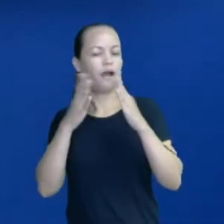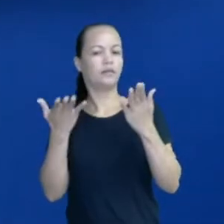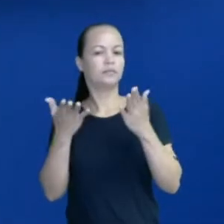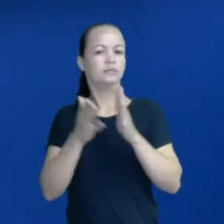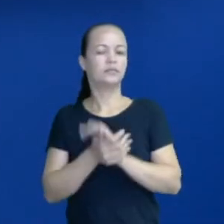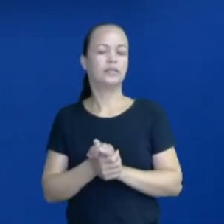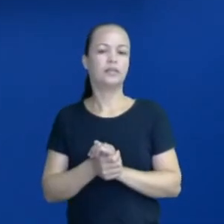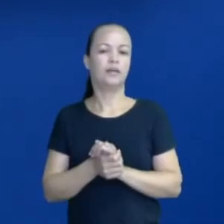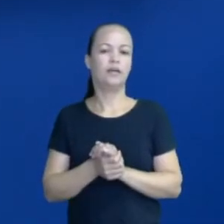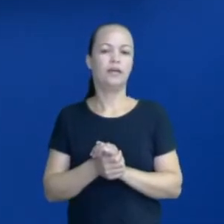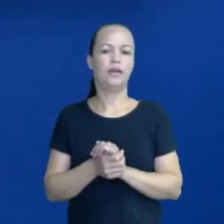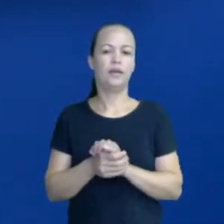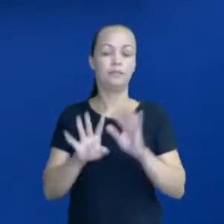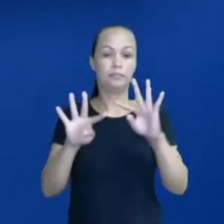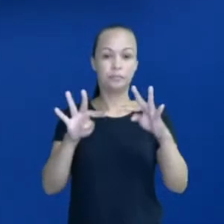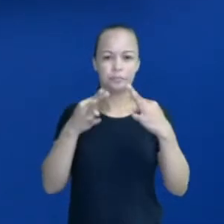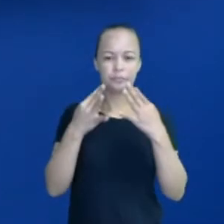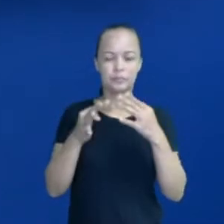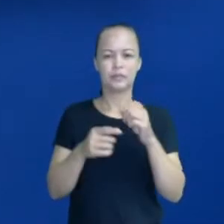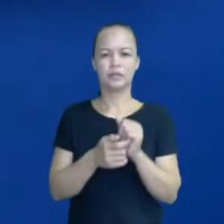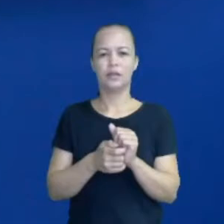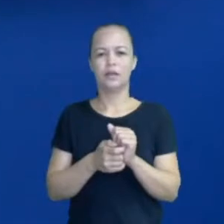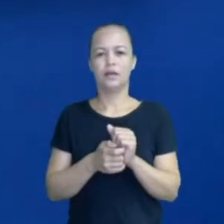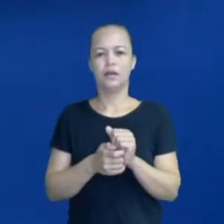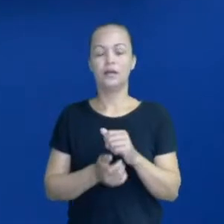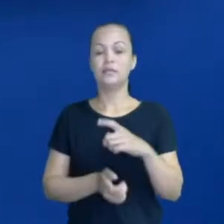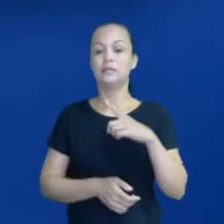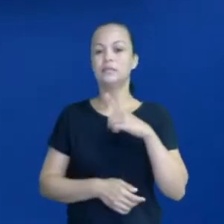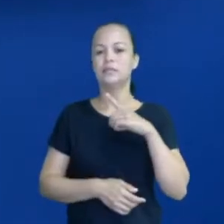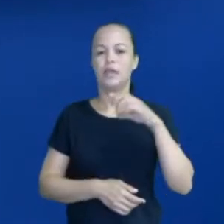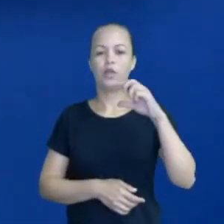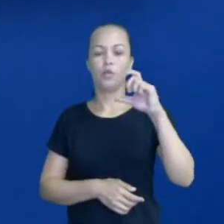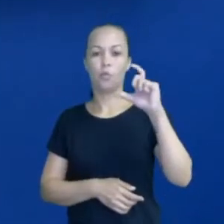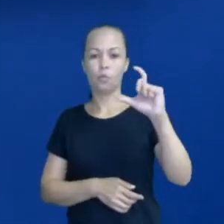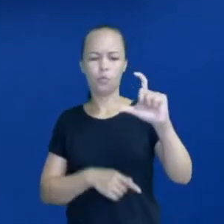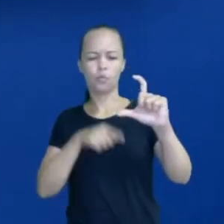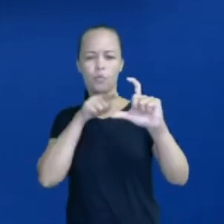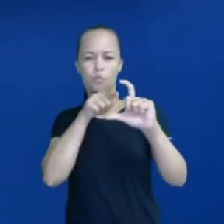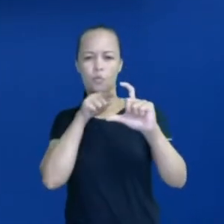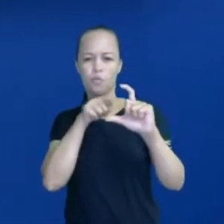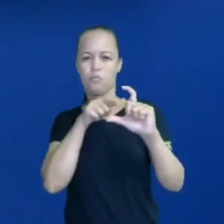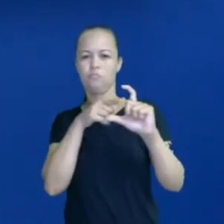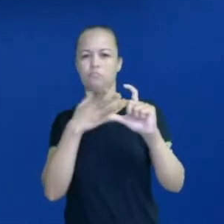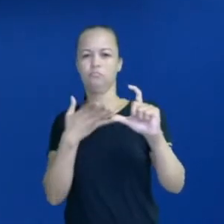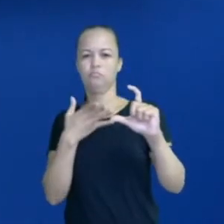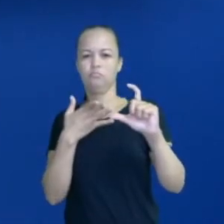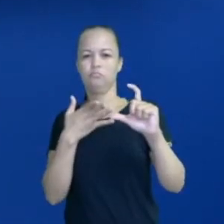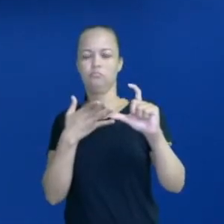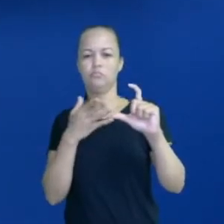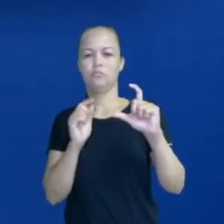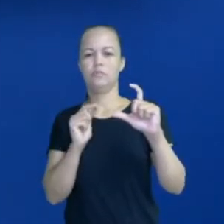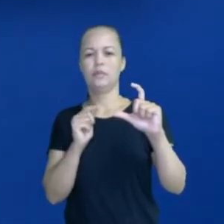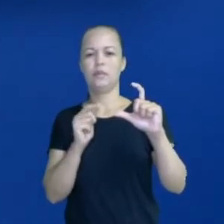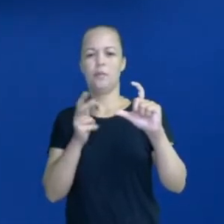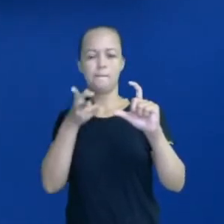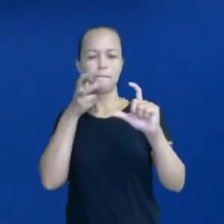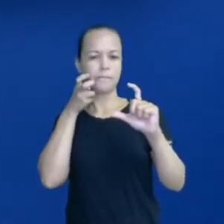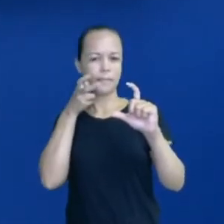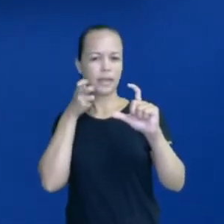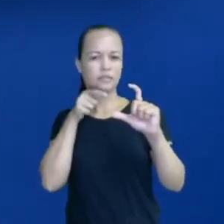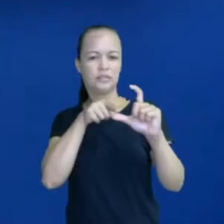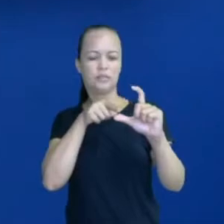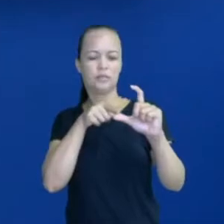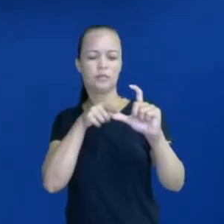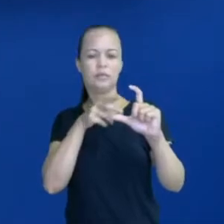presta atenção em mim. Vejam bem aqui, ó. Esse cubo. Eu vou tentar, através dele, que você perceba essa questão